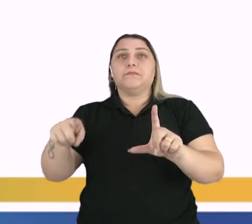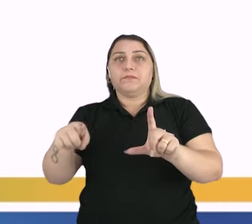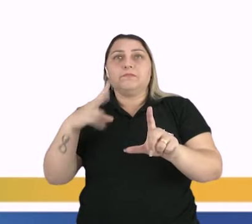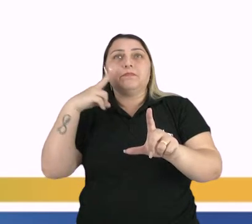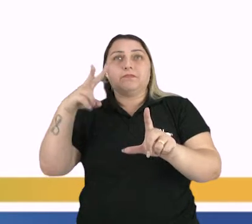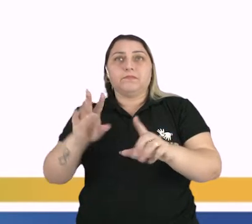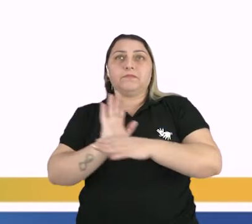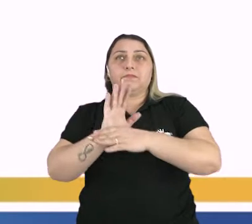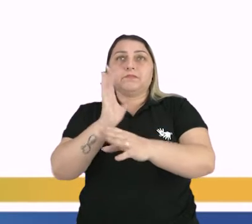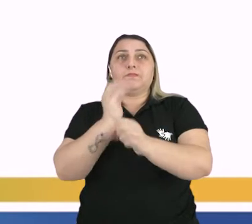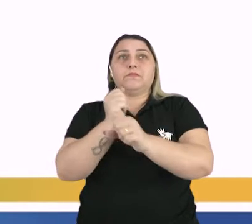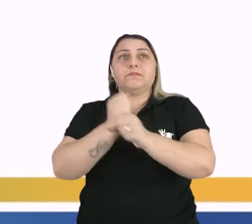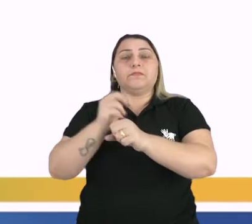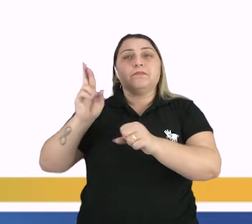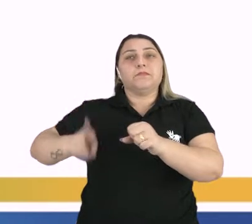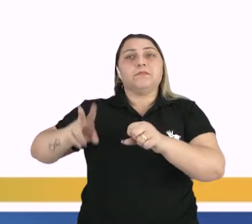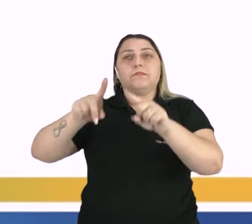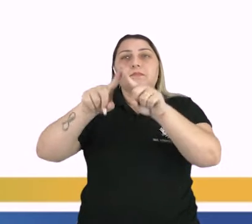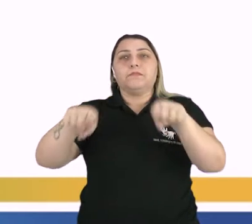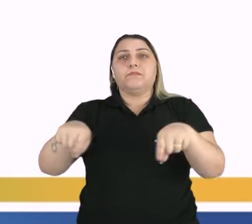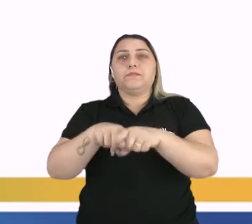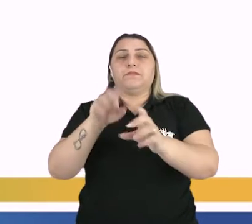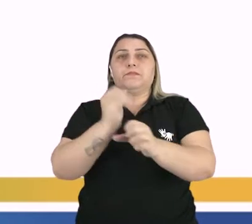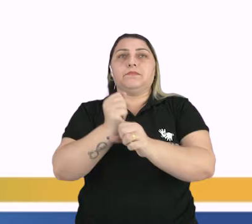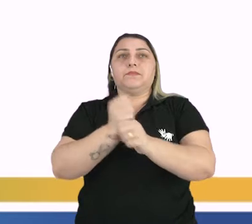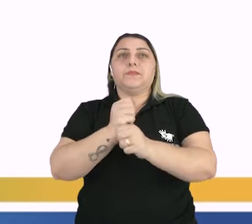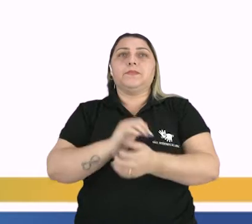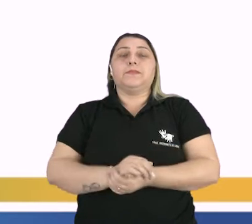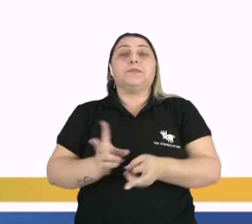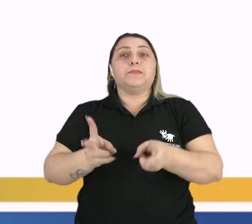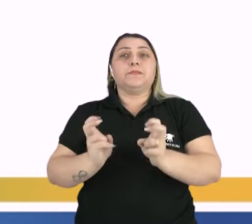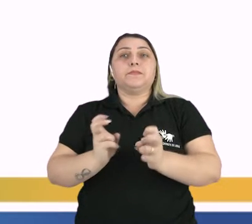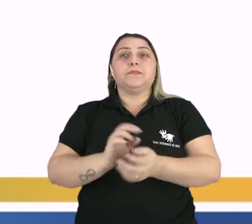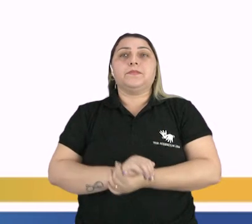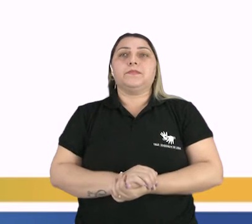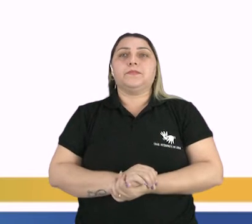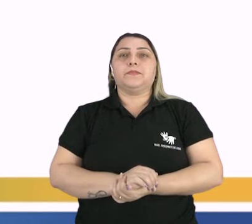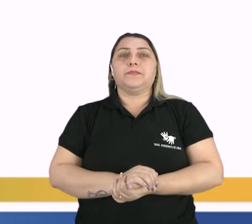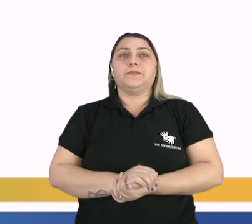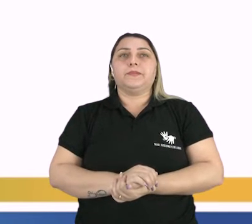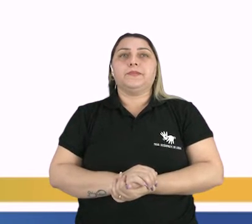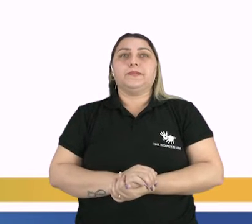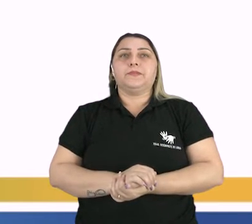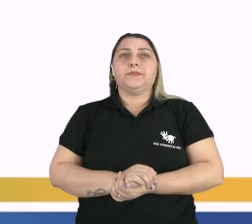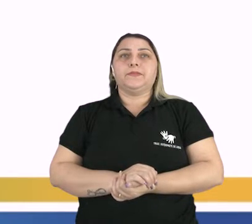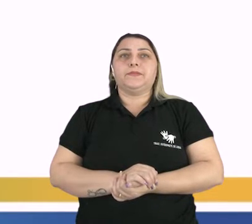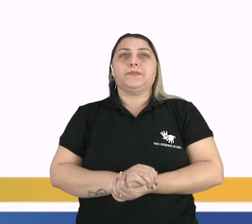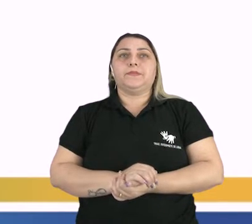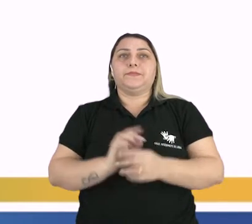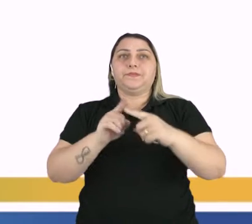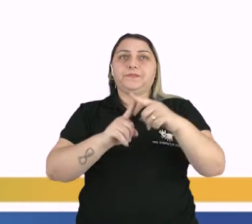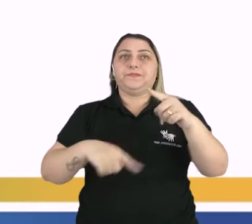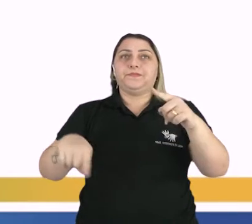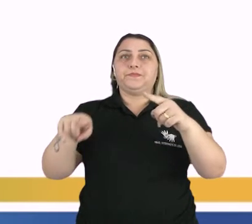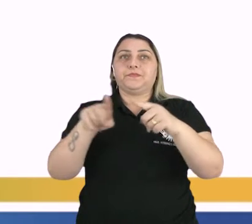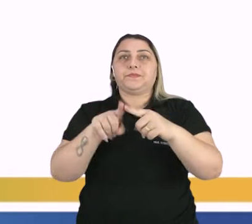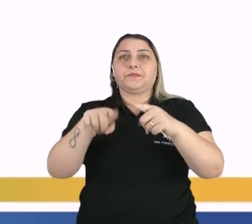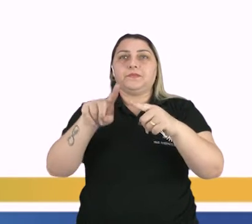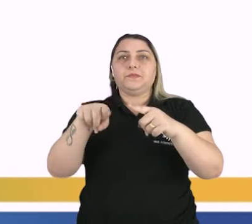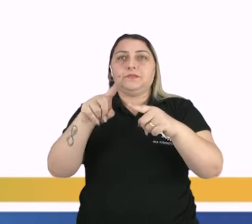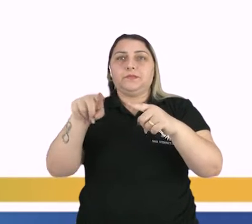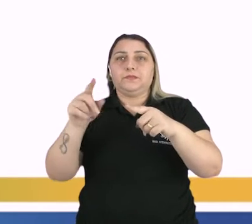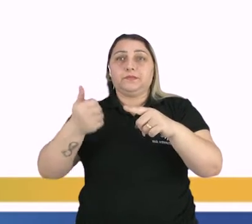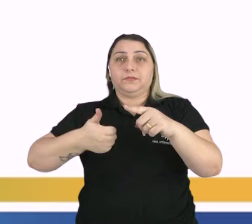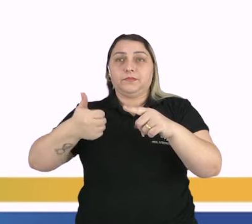ciclo, ou melhor, no triângulo retângulo, percebemos aqui na circunferência de raio 1, o